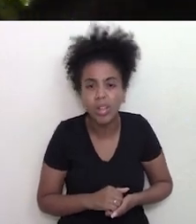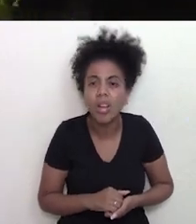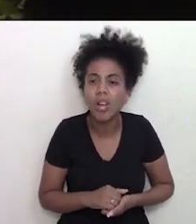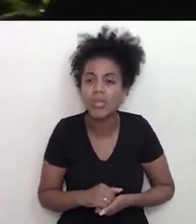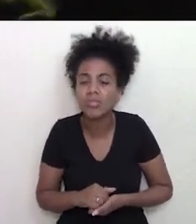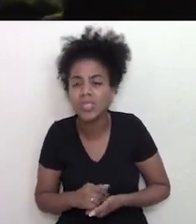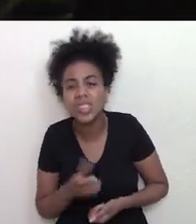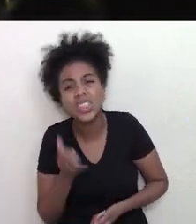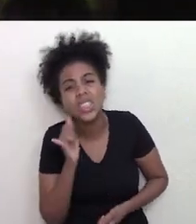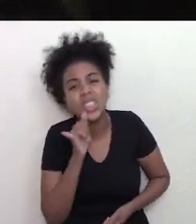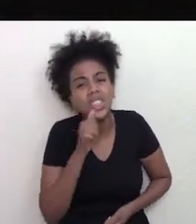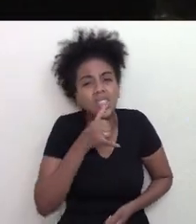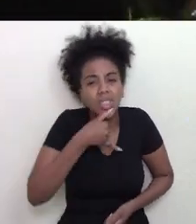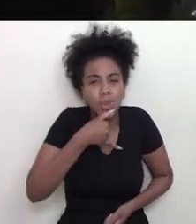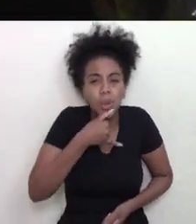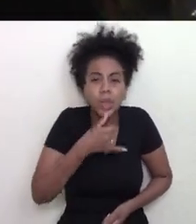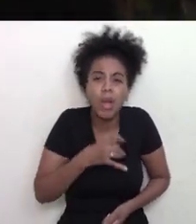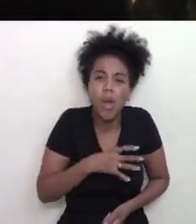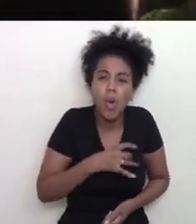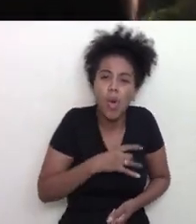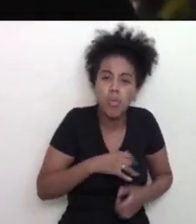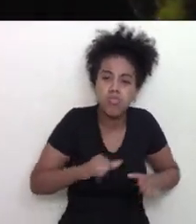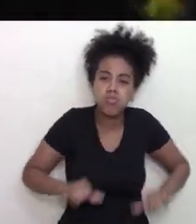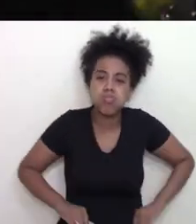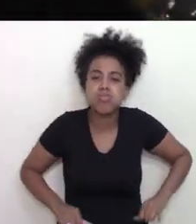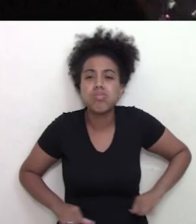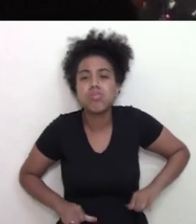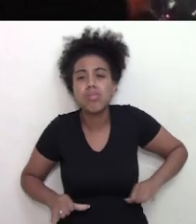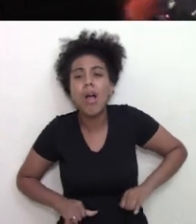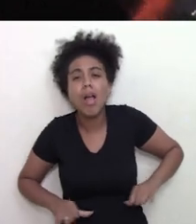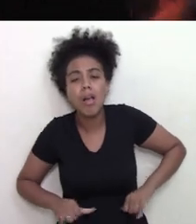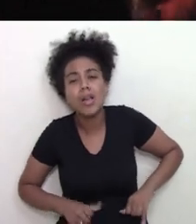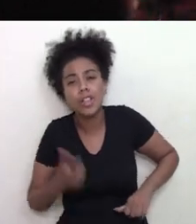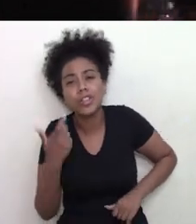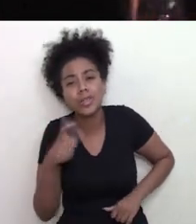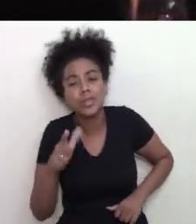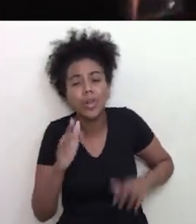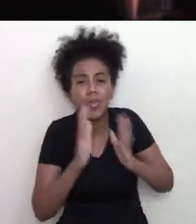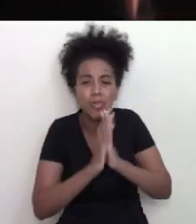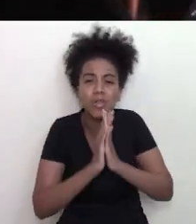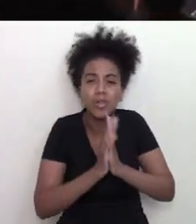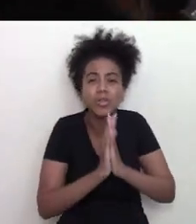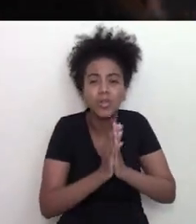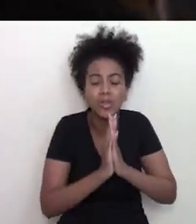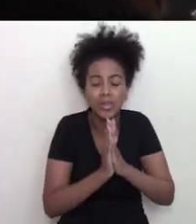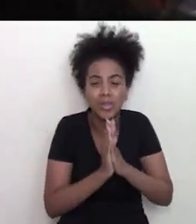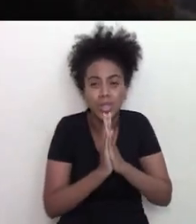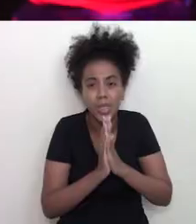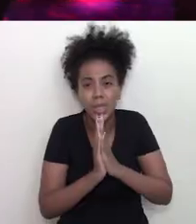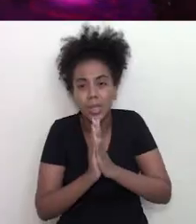com medo de sofrer. Se me dá uma chance, não vai se arrepender. Quero ver você!